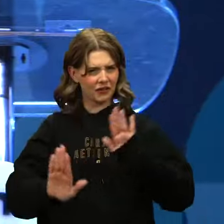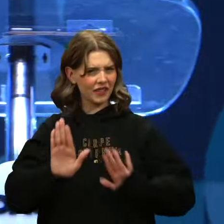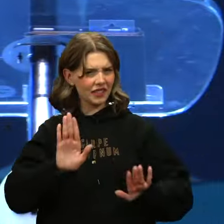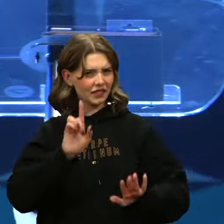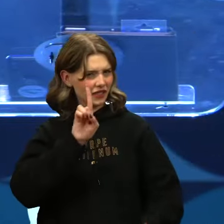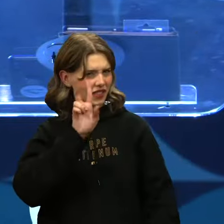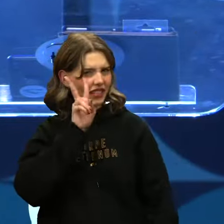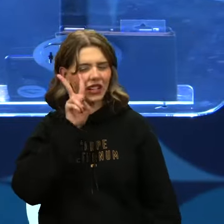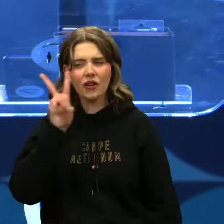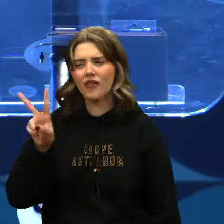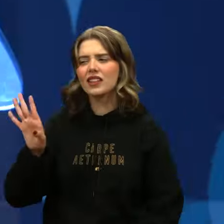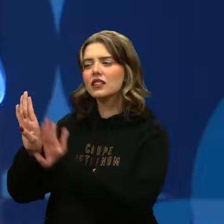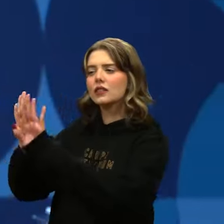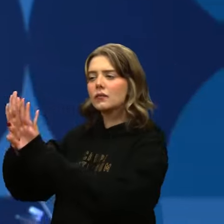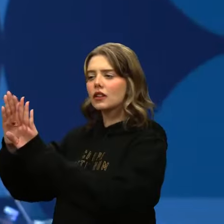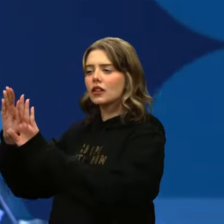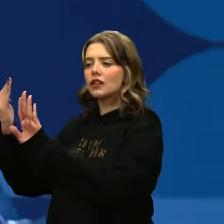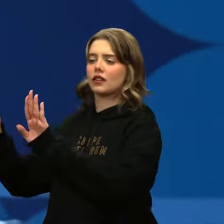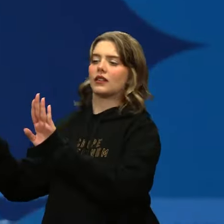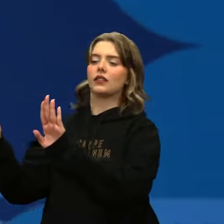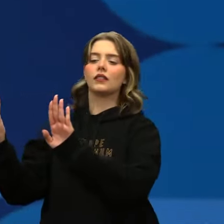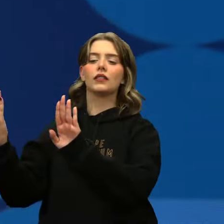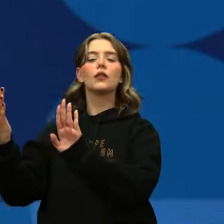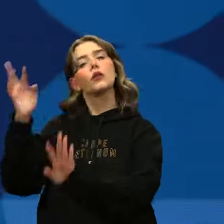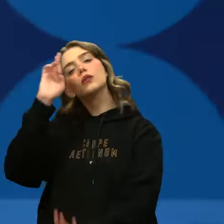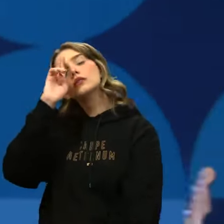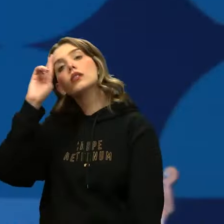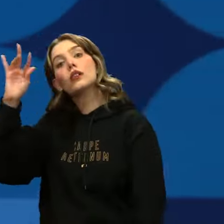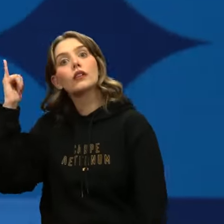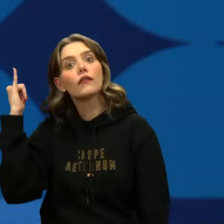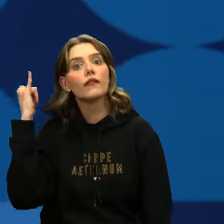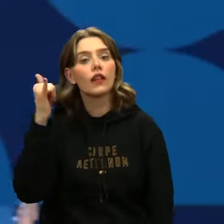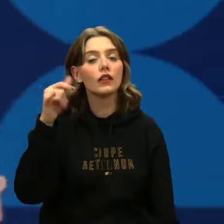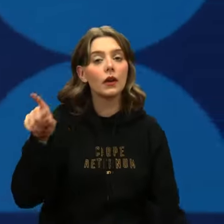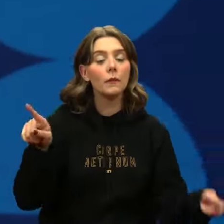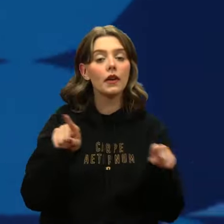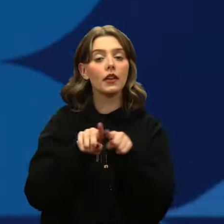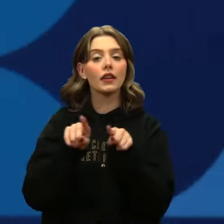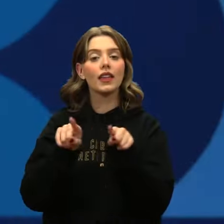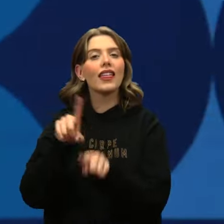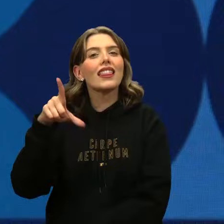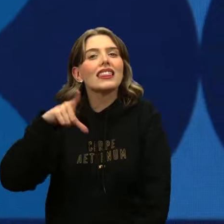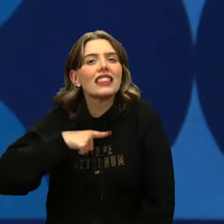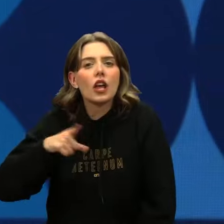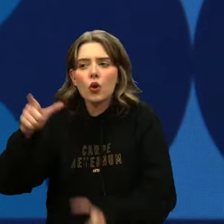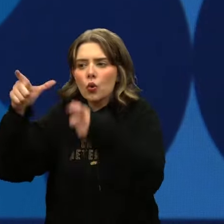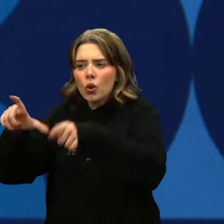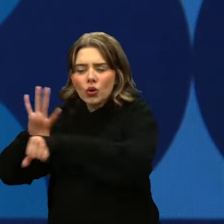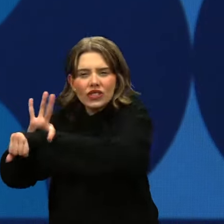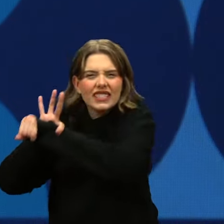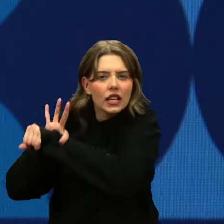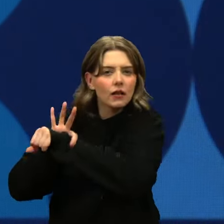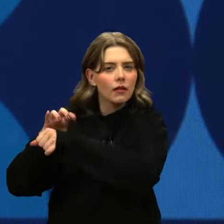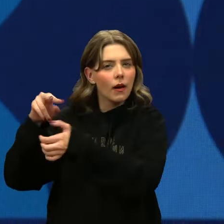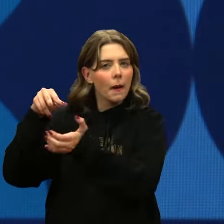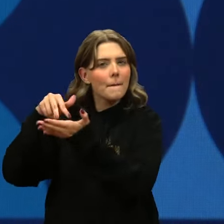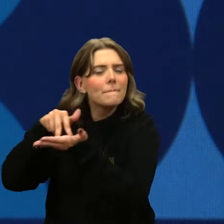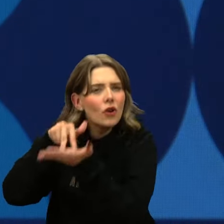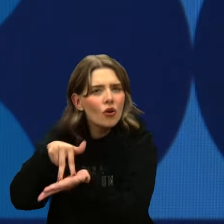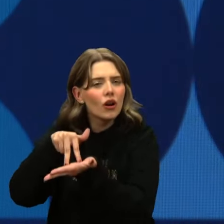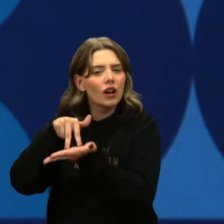abertas, discernido, o Senhor também está falando contigo: se existe um lugar seguro e inabalável para